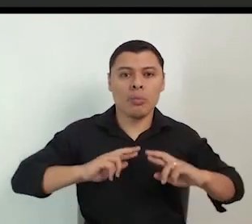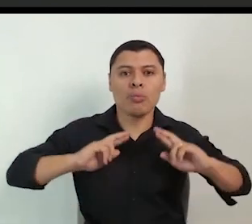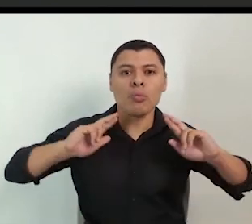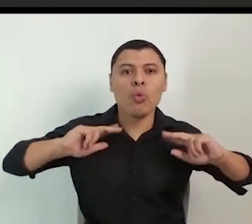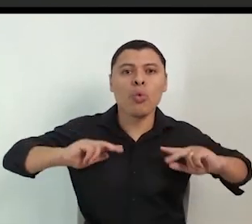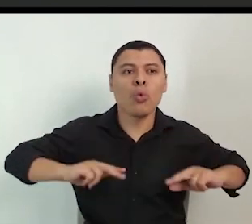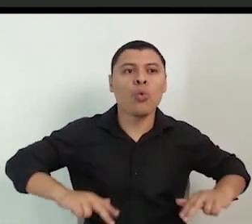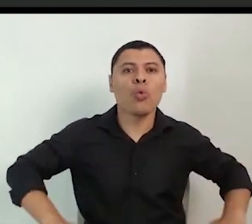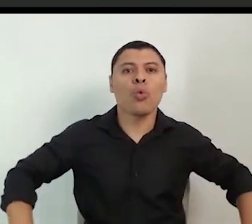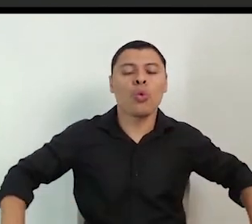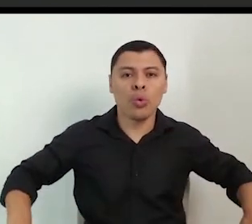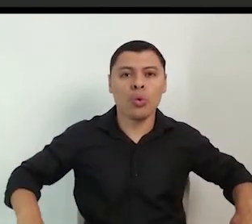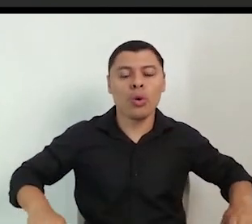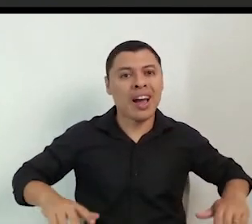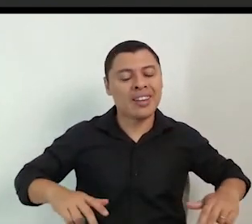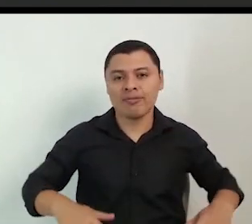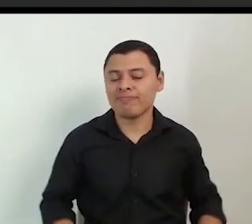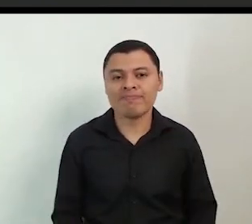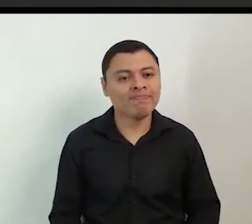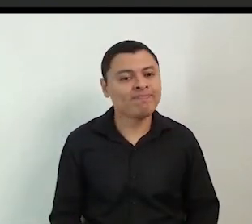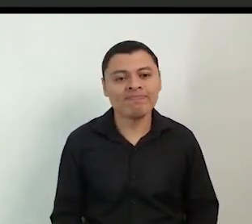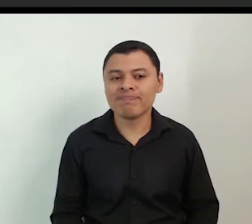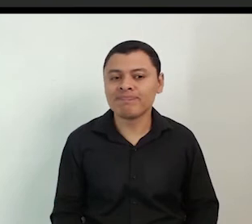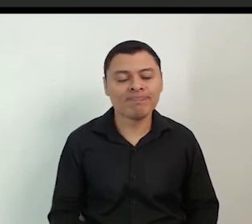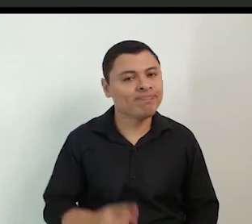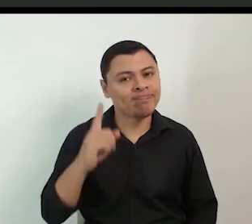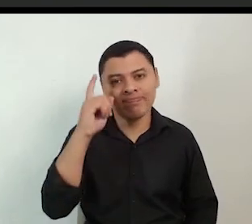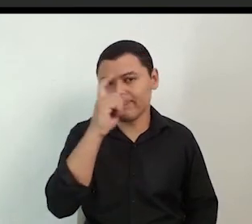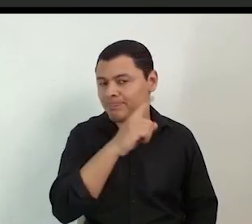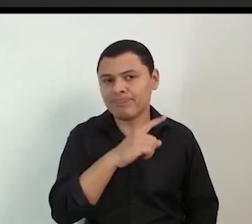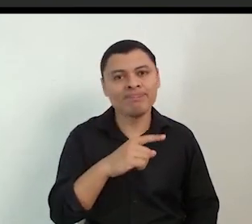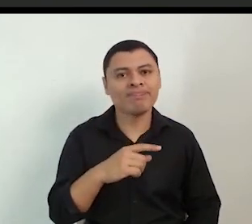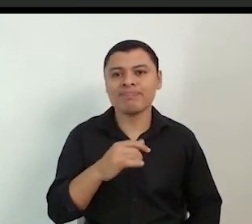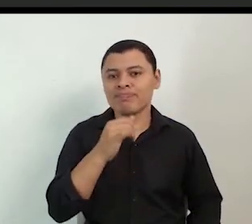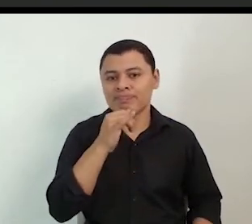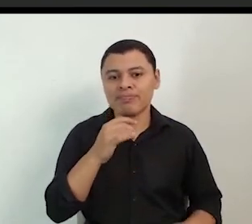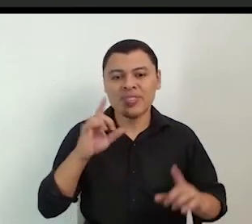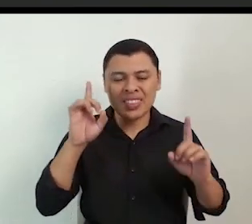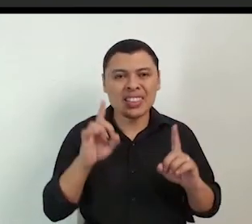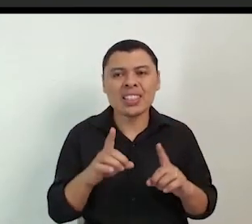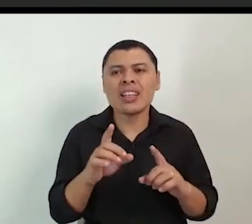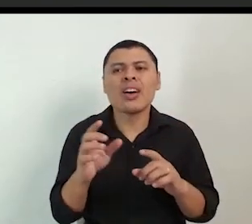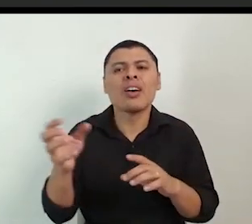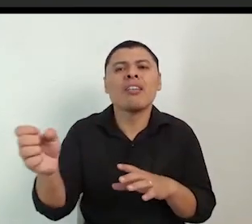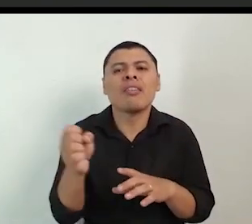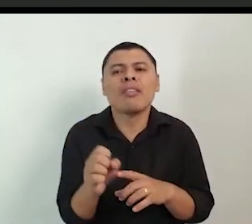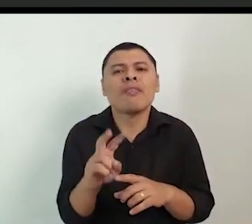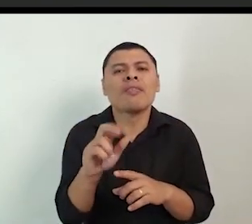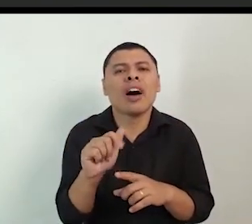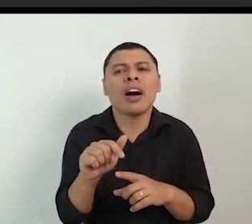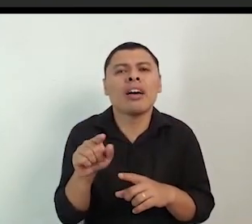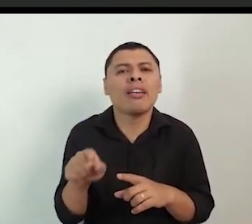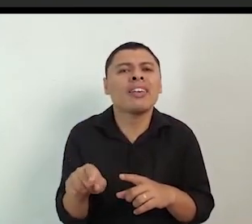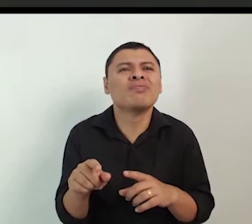realmente não, dificilmente uma empresa vai contratar, e quando contrata é para uma vaga que a empresa